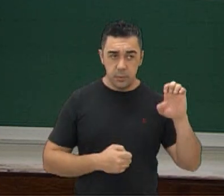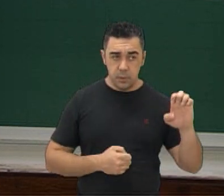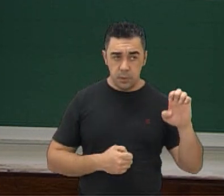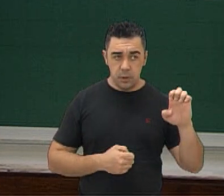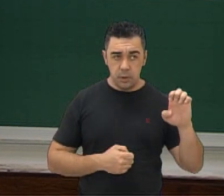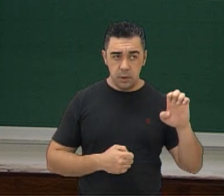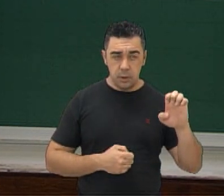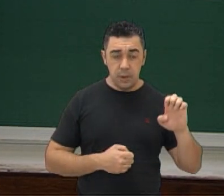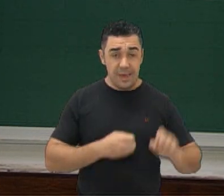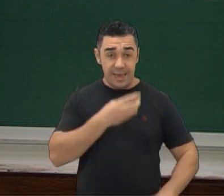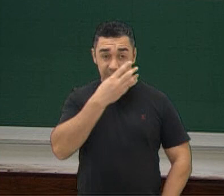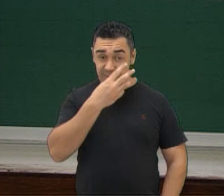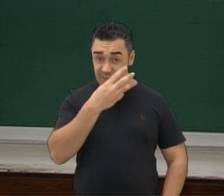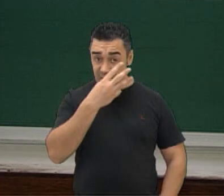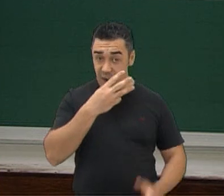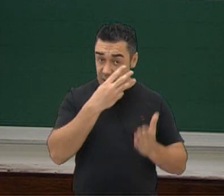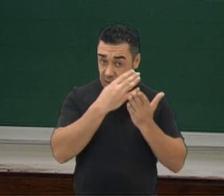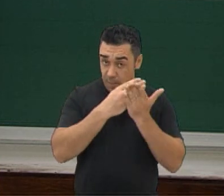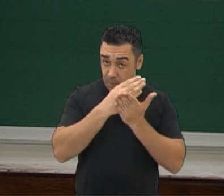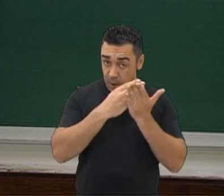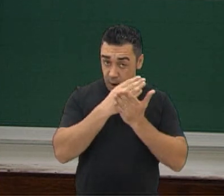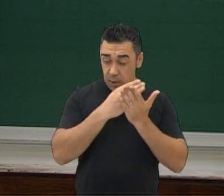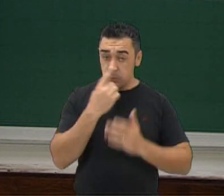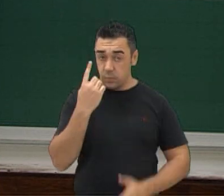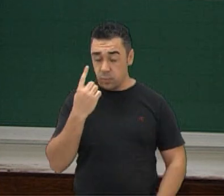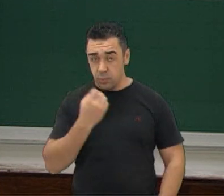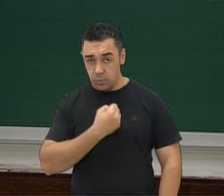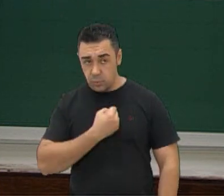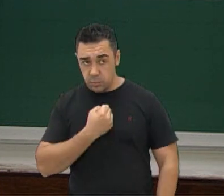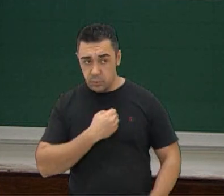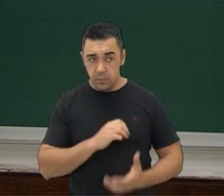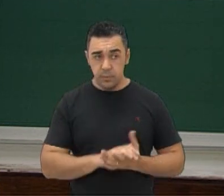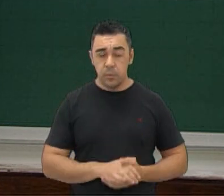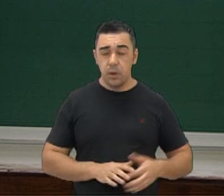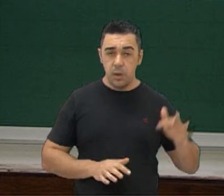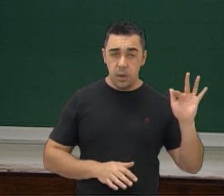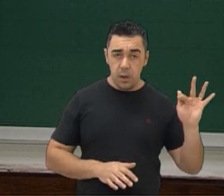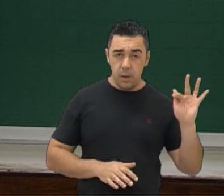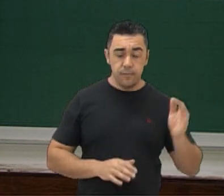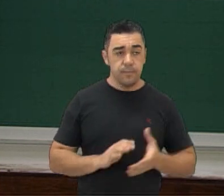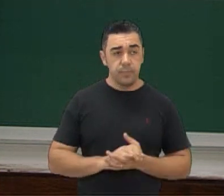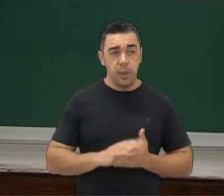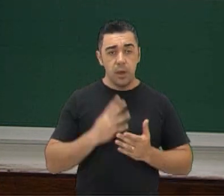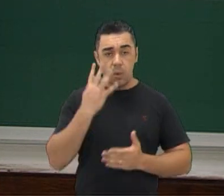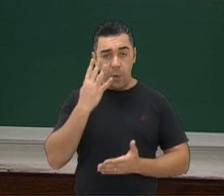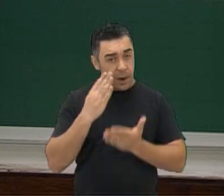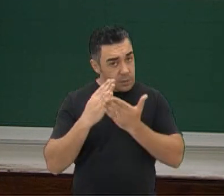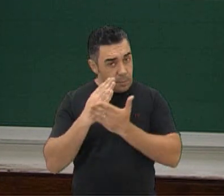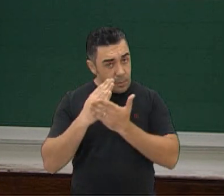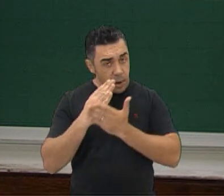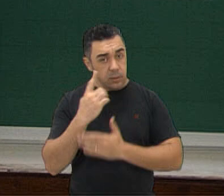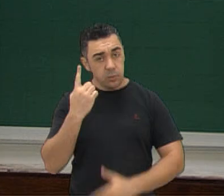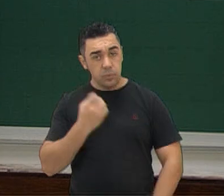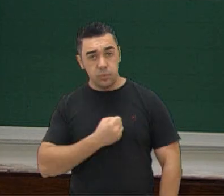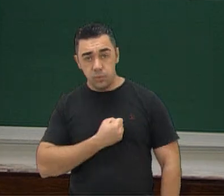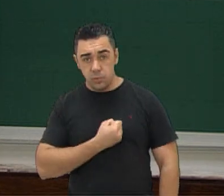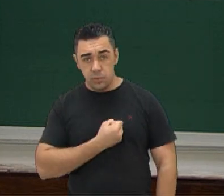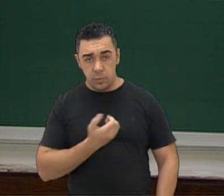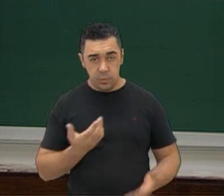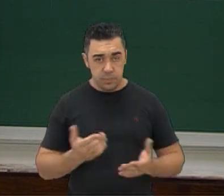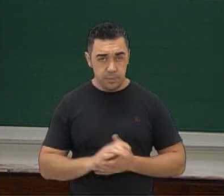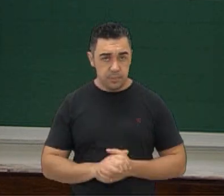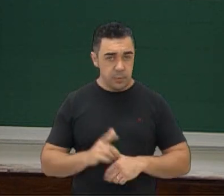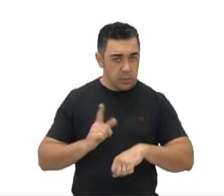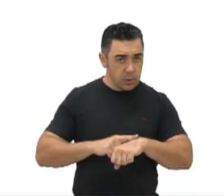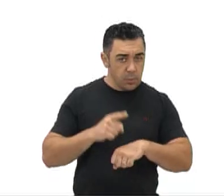letra E, a terça parte de um número. E a letra F, a quarta parte de um número.